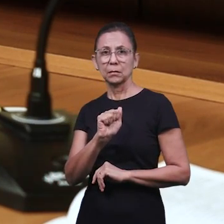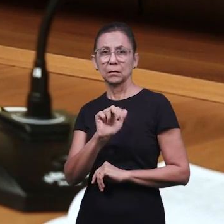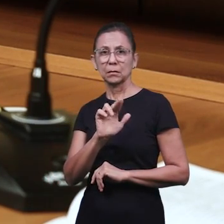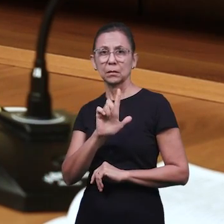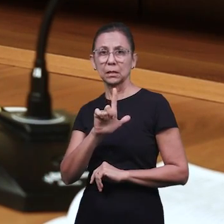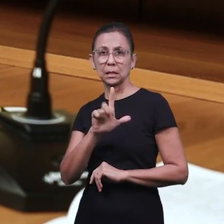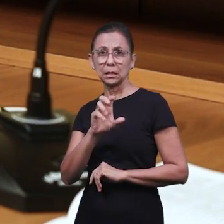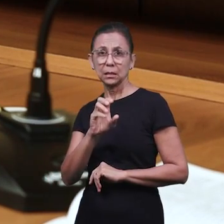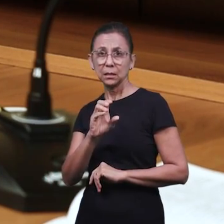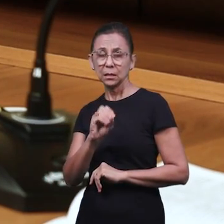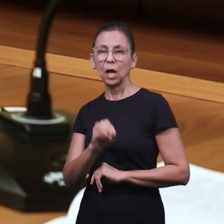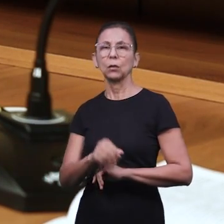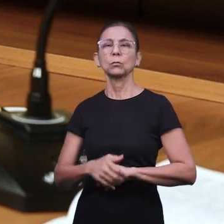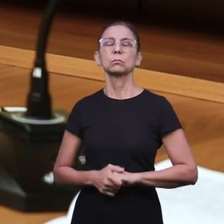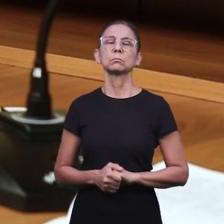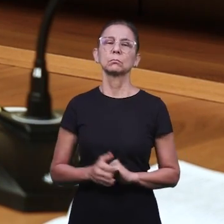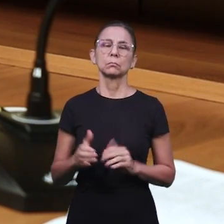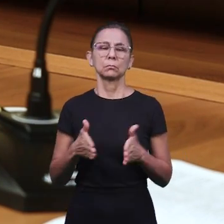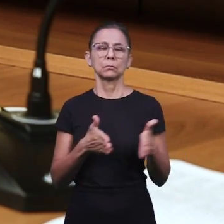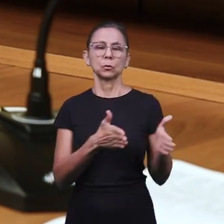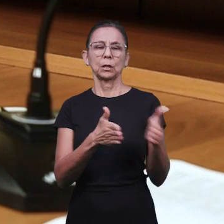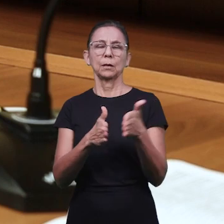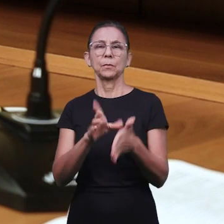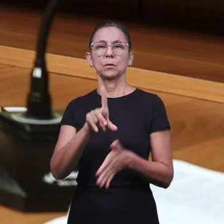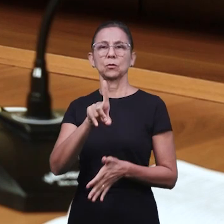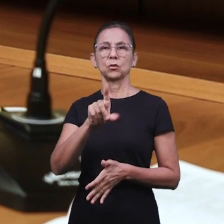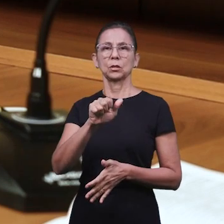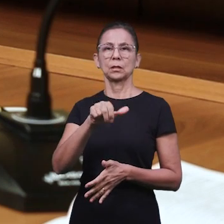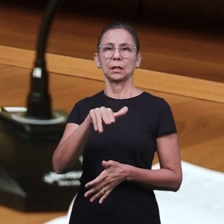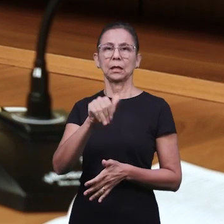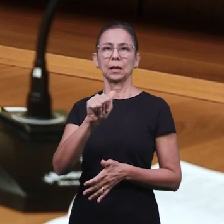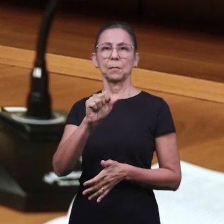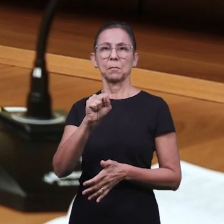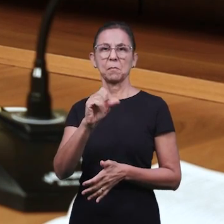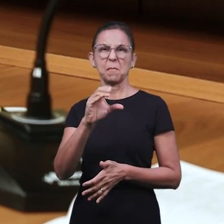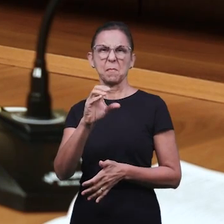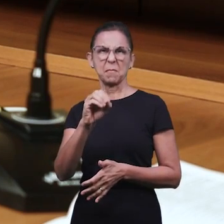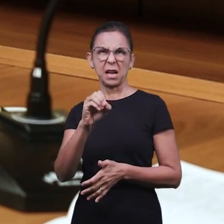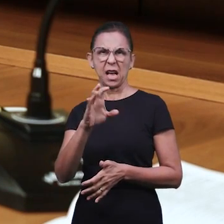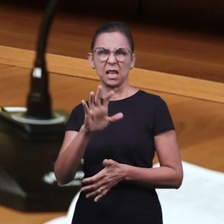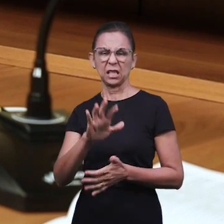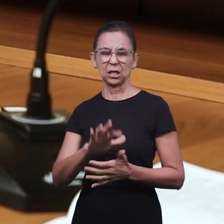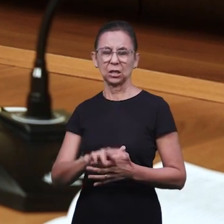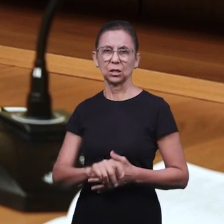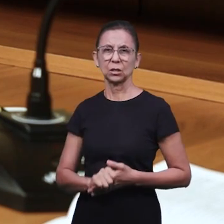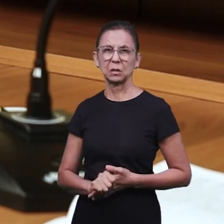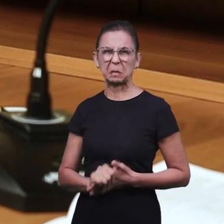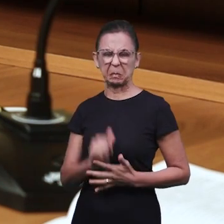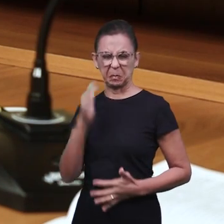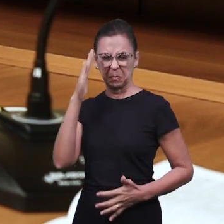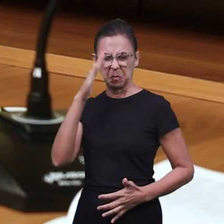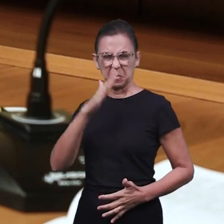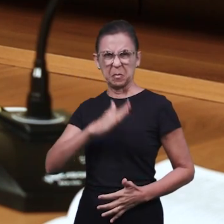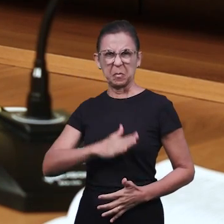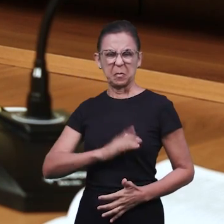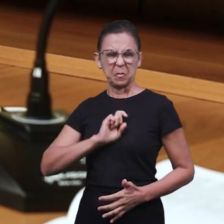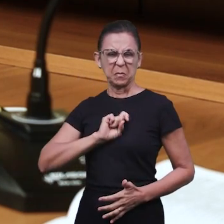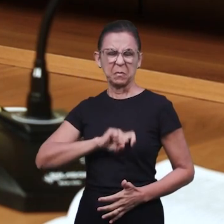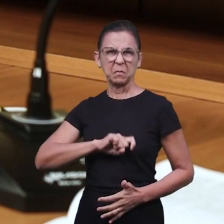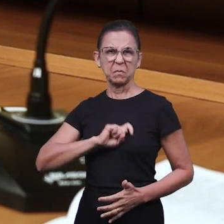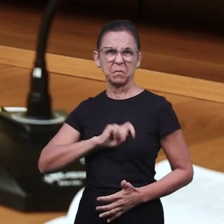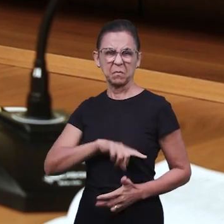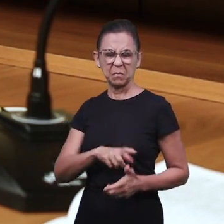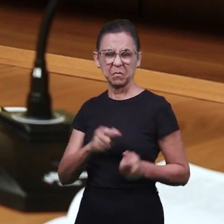essa perseguição. A Bíblia diz que ele respirava ameaças. Então os irmãos vejam